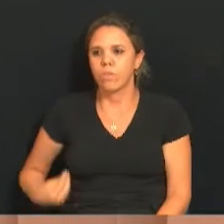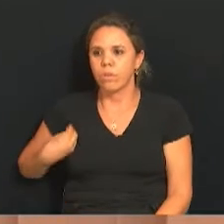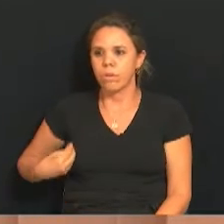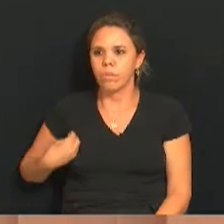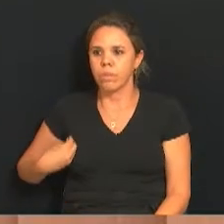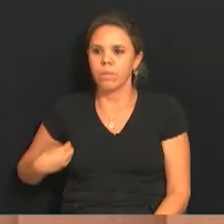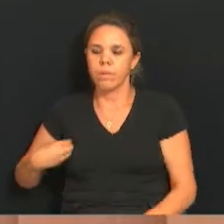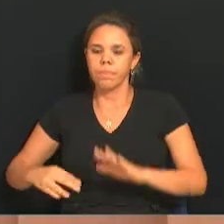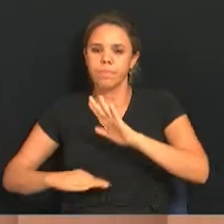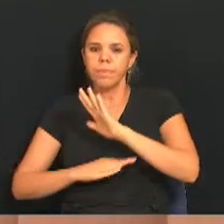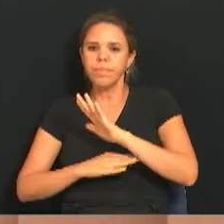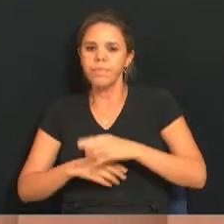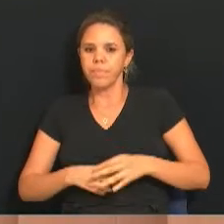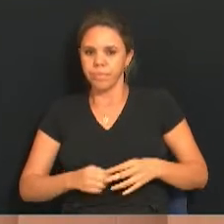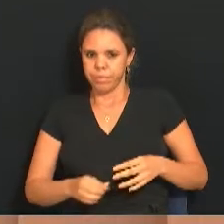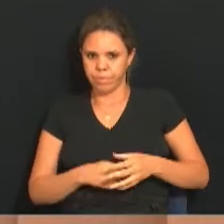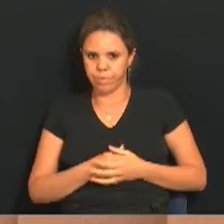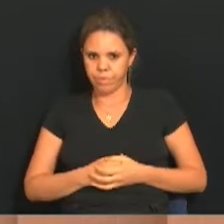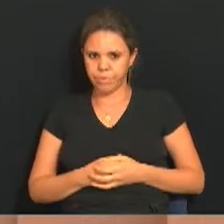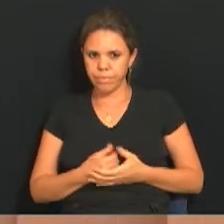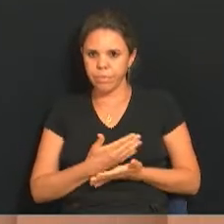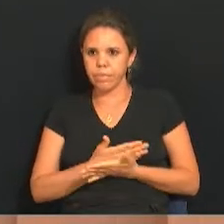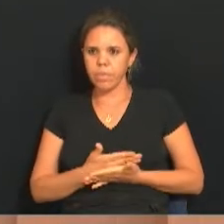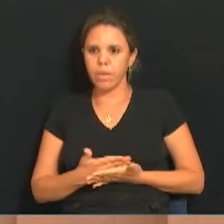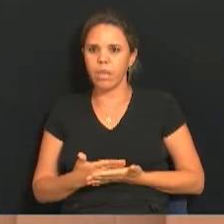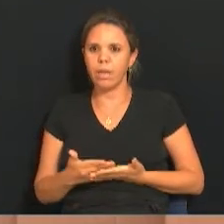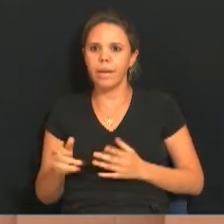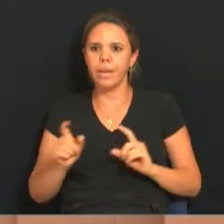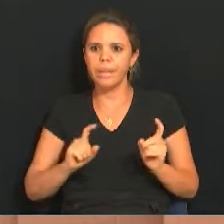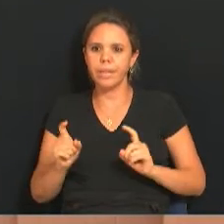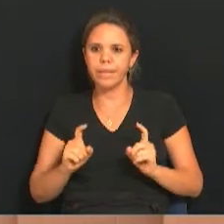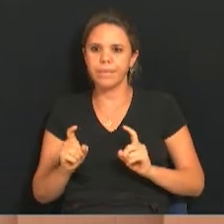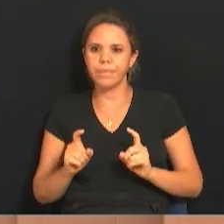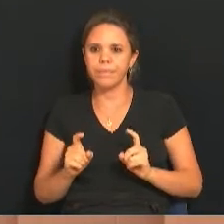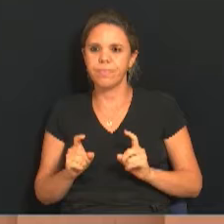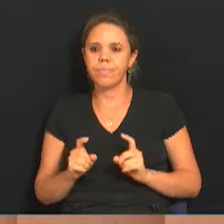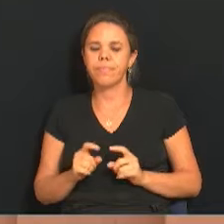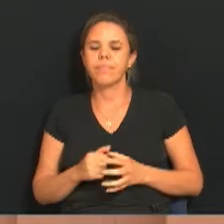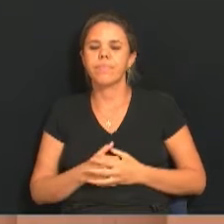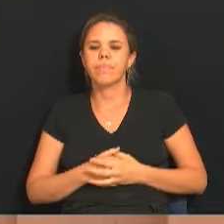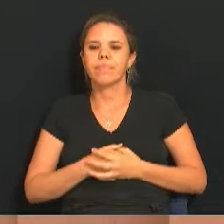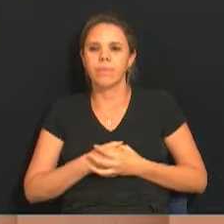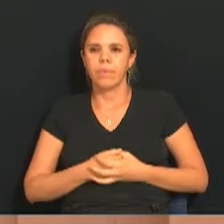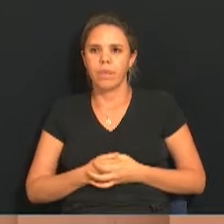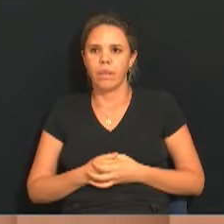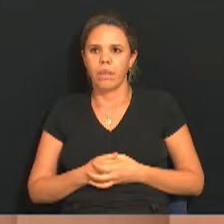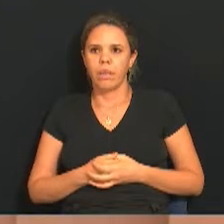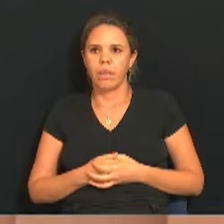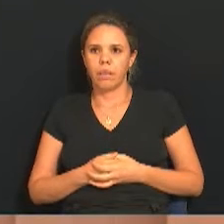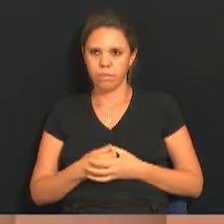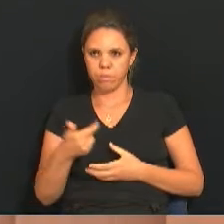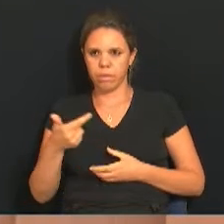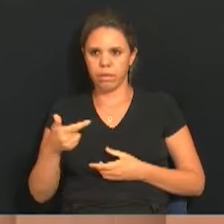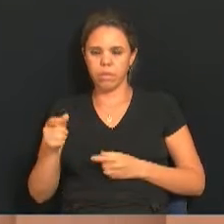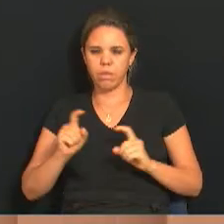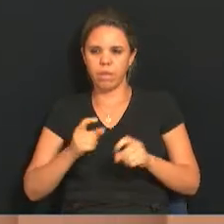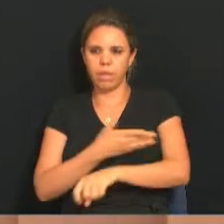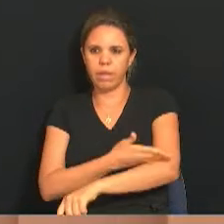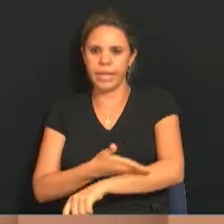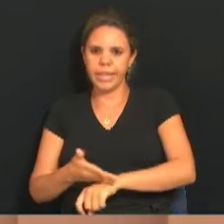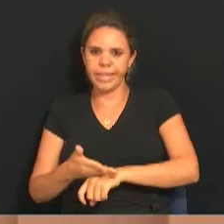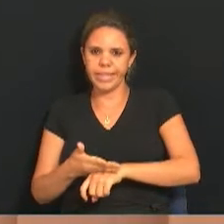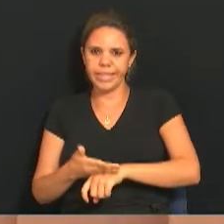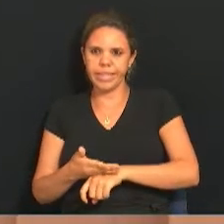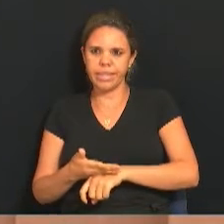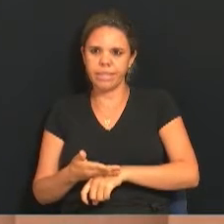Câmara Municipal de Campinas para dar início a mais uma reunião de uma comissão aqui da Casa. Essa será a segunda reunião ordinária da